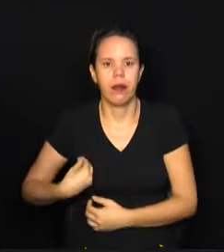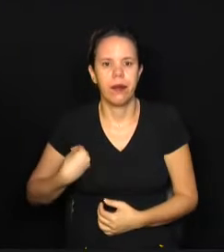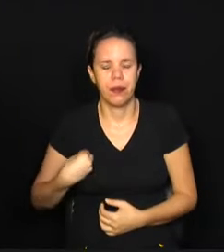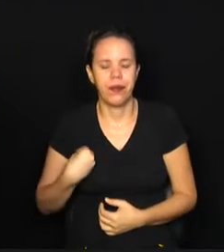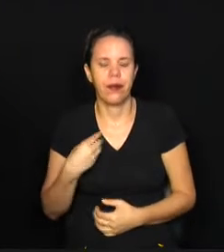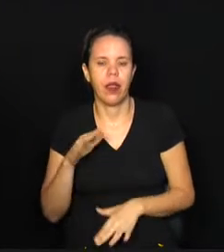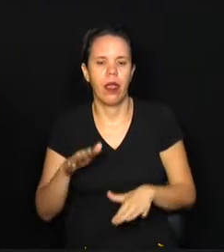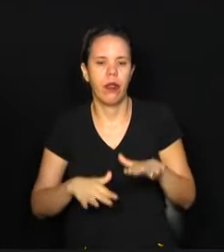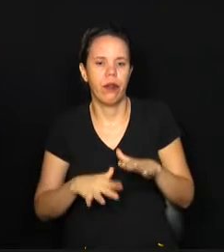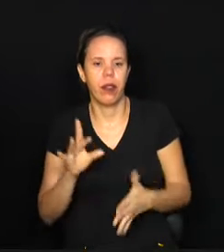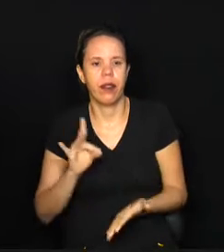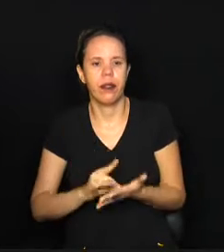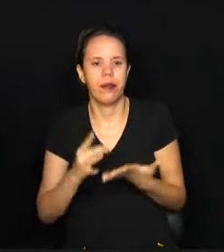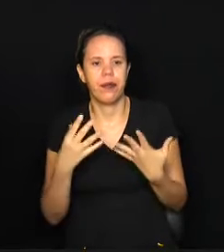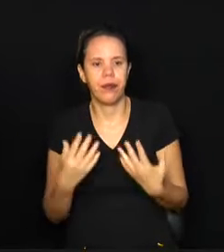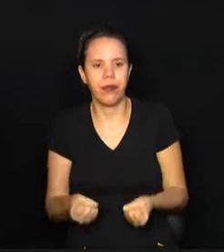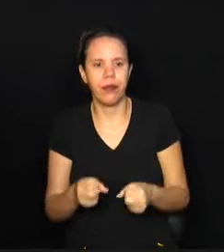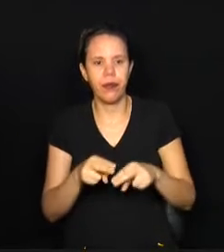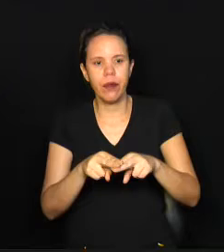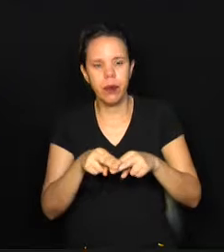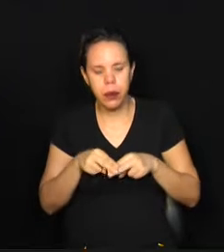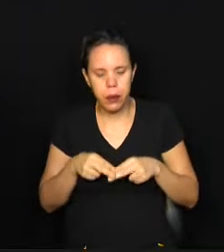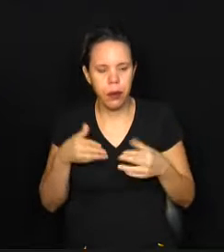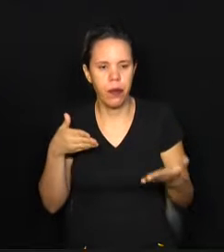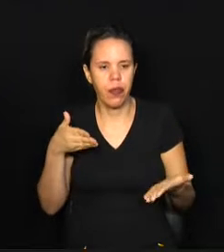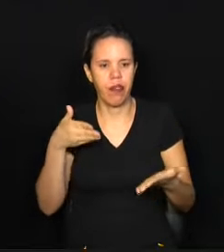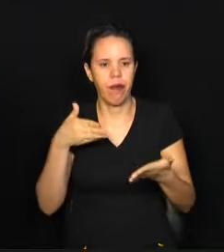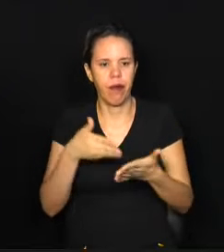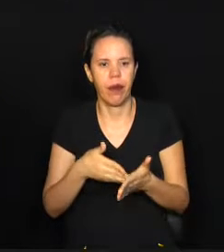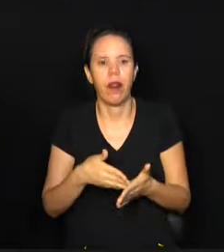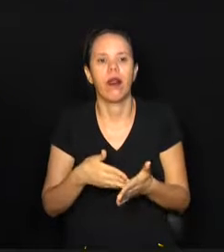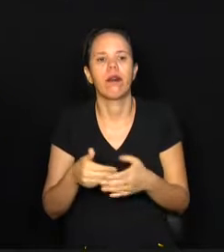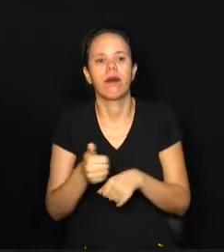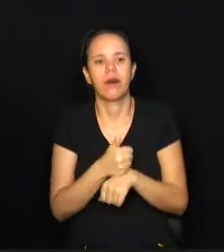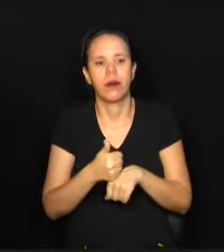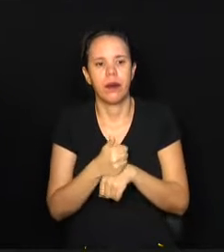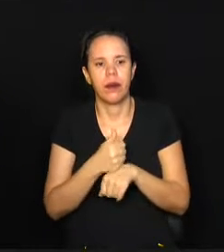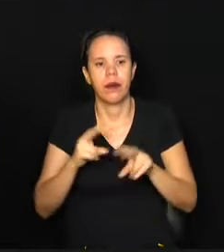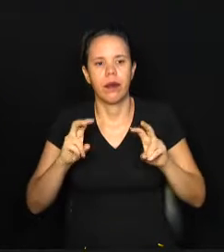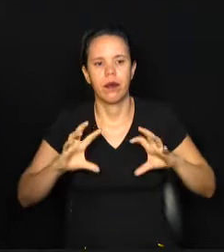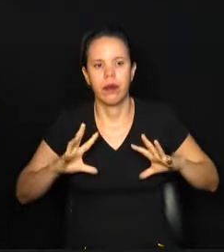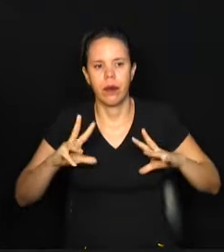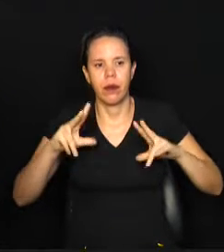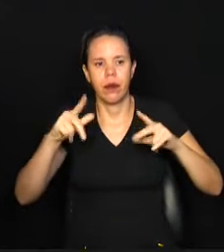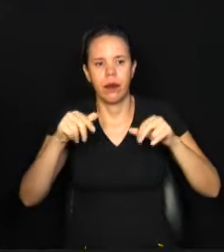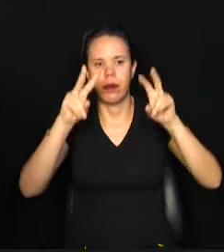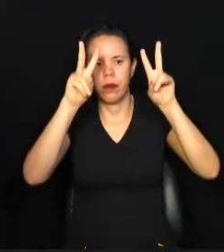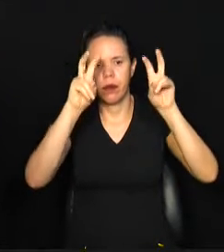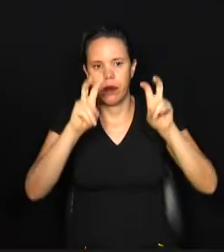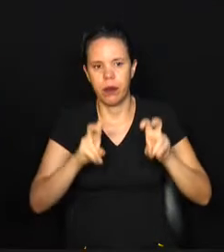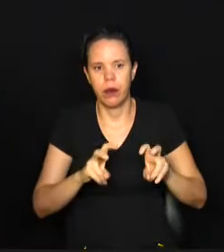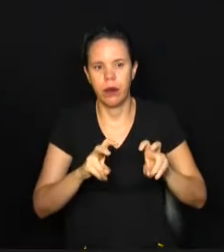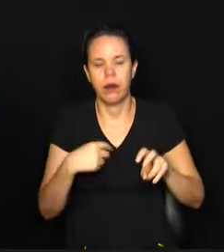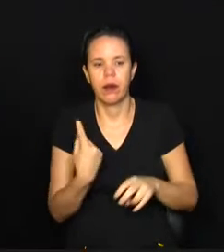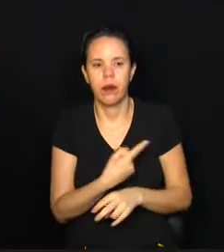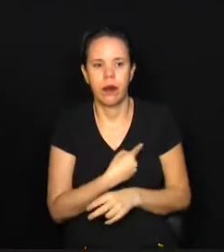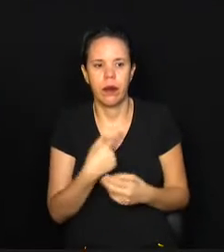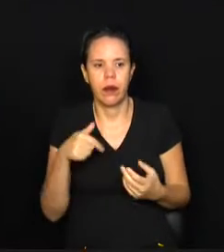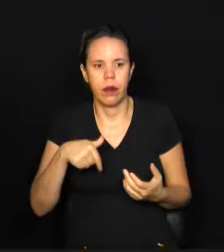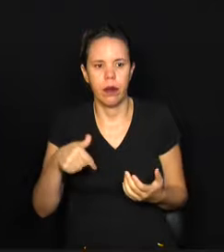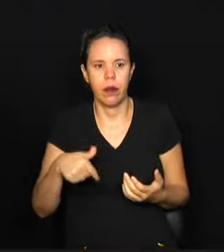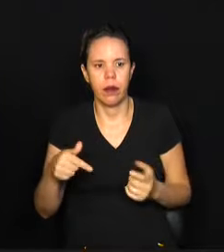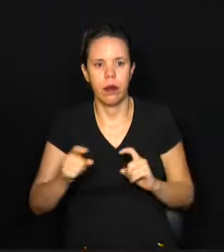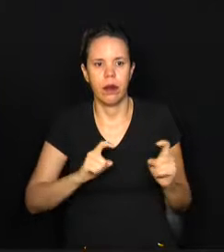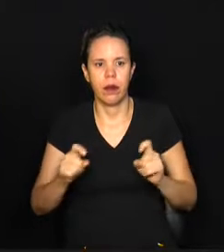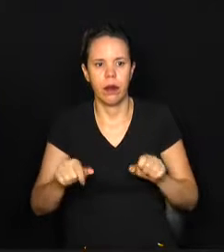de se firmar por conta de barreiras de classe. Então, sobre todos esses assuntos, nós iremos aqui nessa